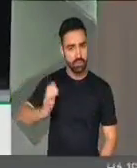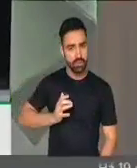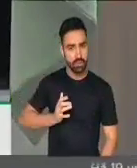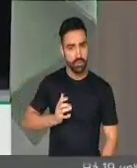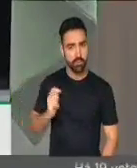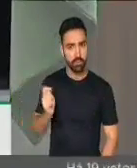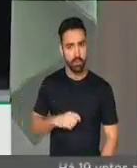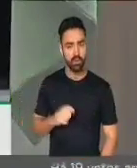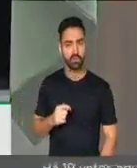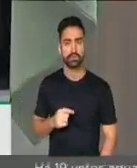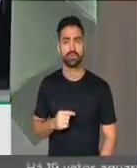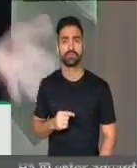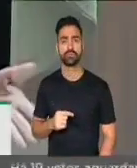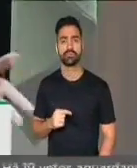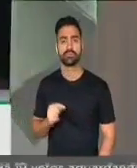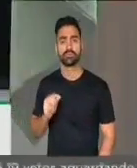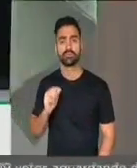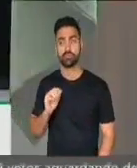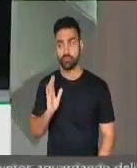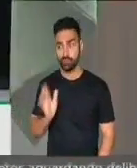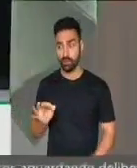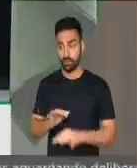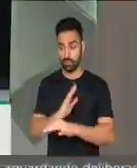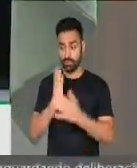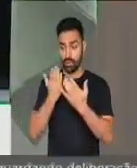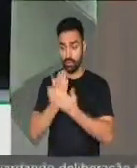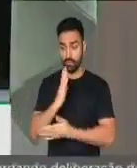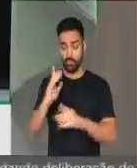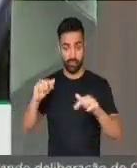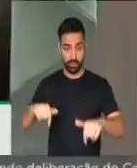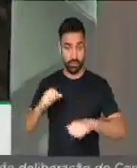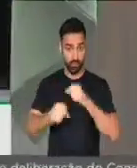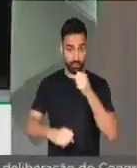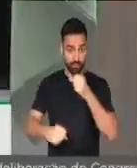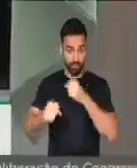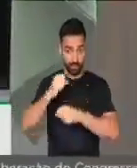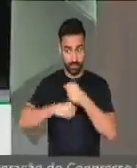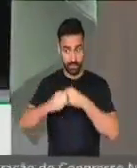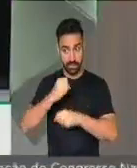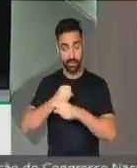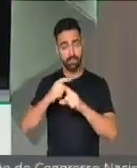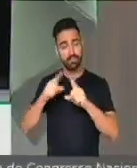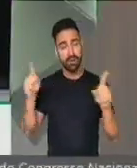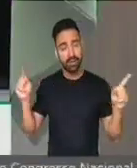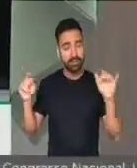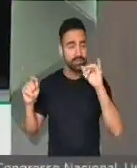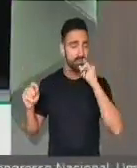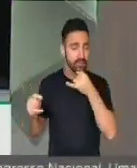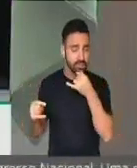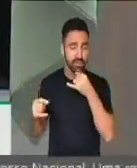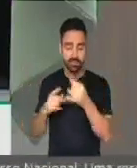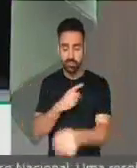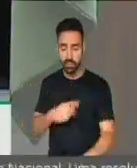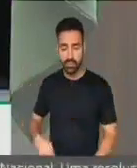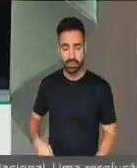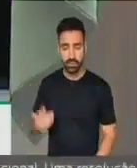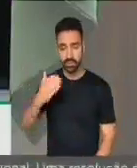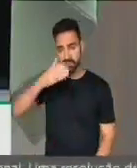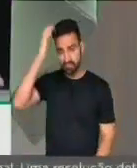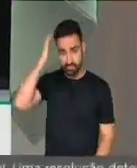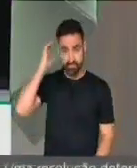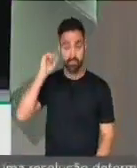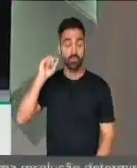utilizam que aprovamos aqui o ano passado e que lamentavelmente o presidente da república